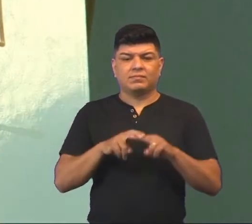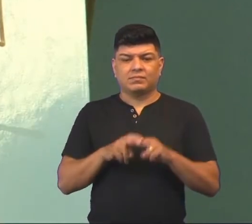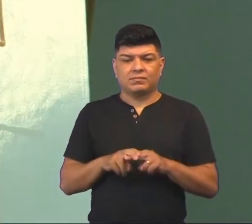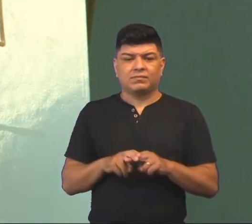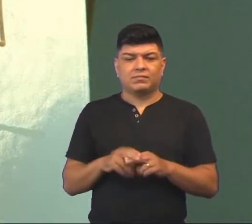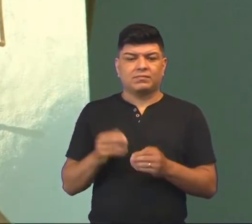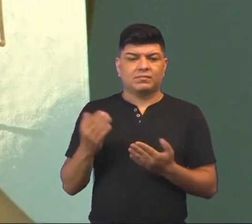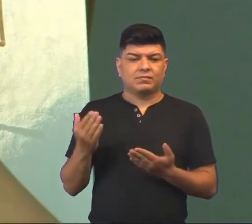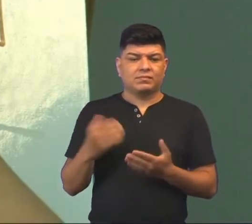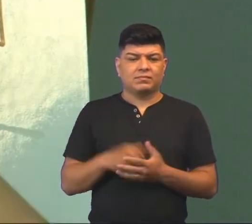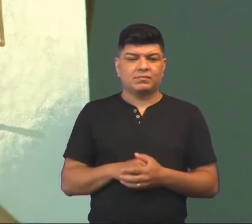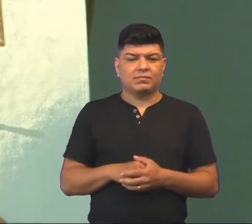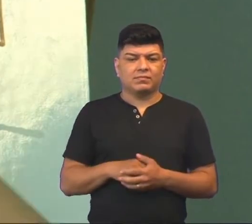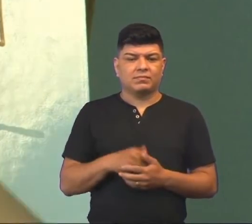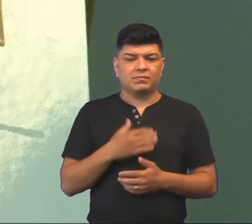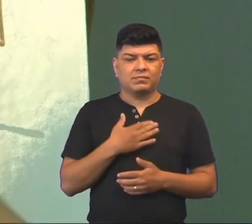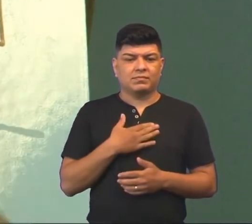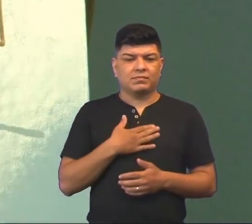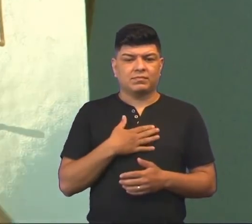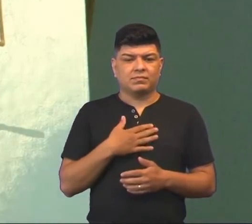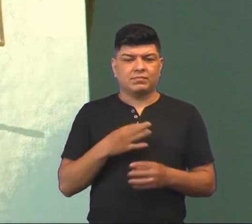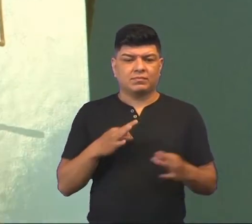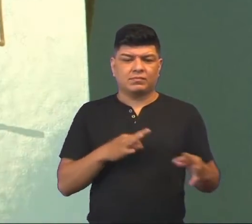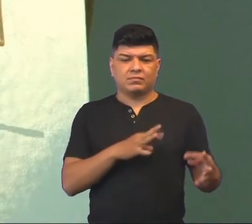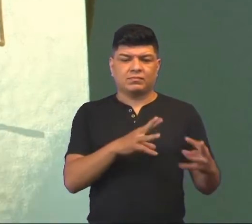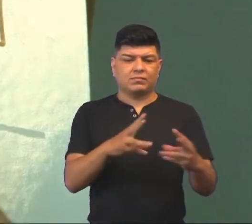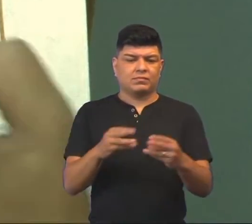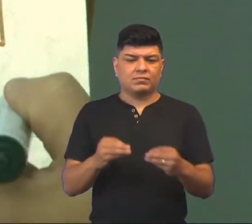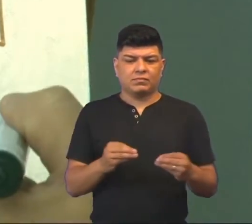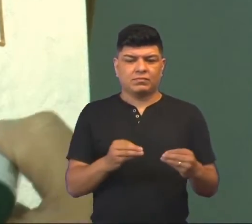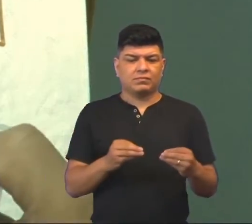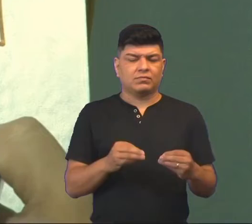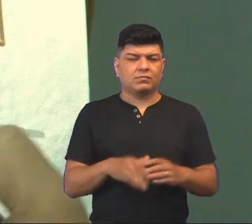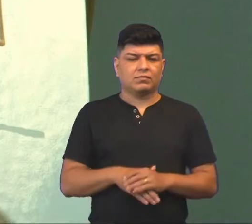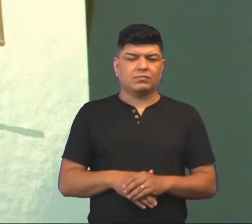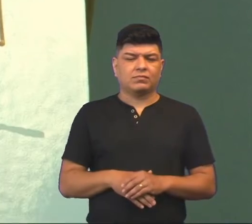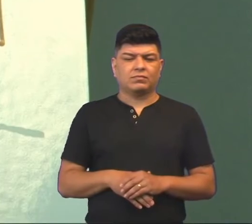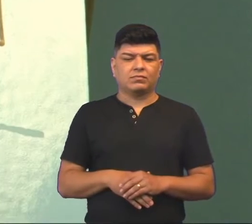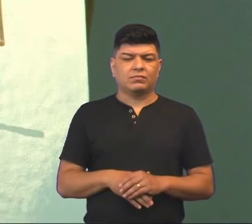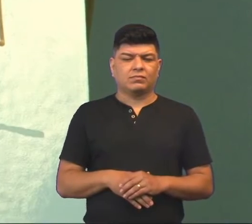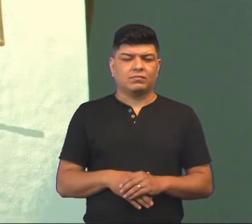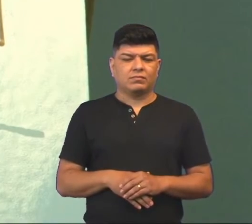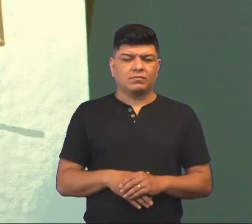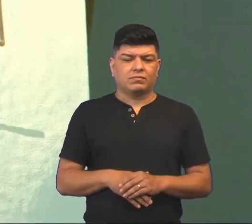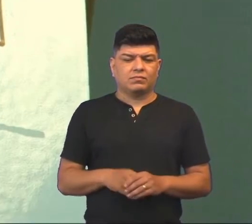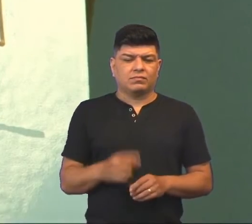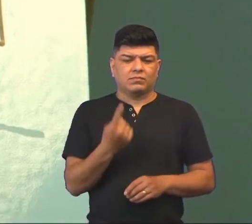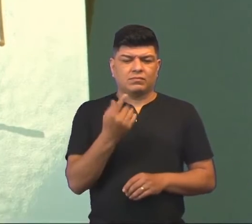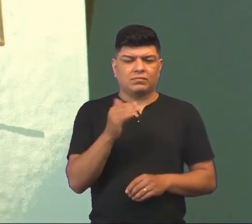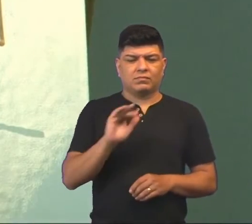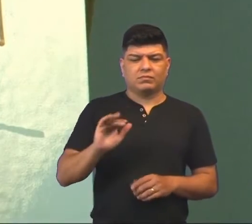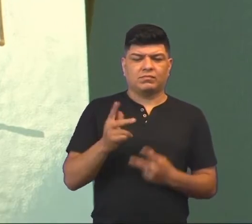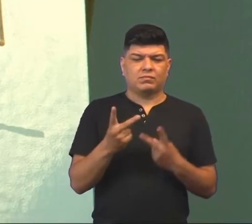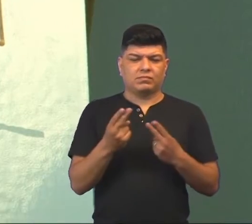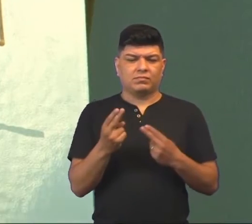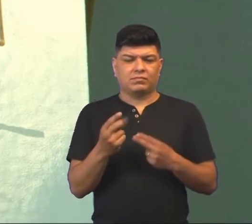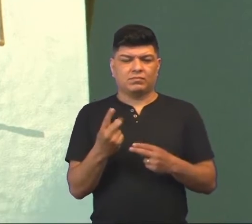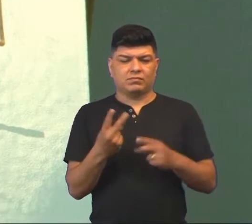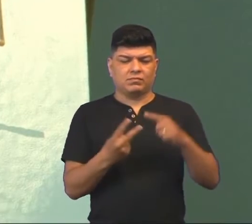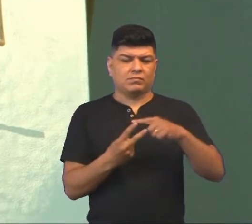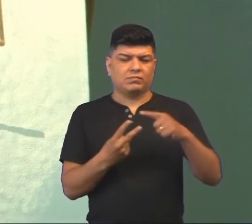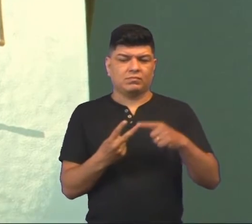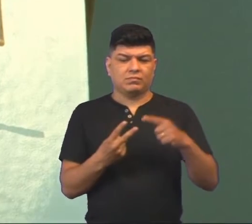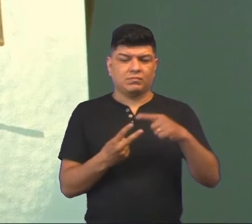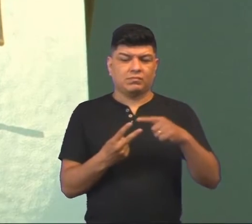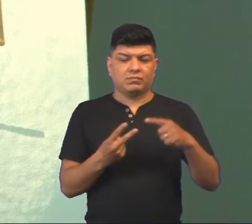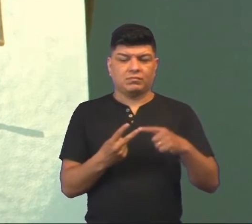parte aqui. O meu meio vai ser isso tudo aqui. Ou seja, 1/2 é a mesma coisa de eu pegar duas partes